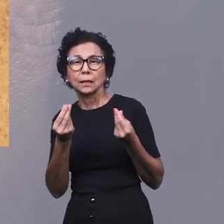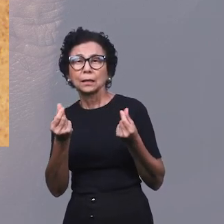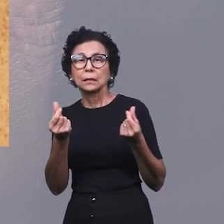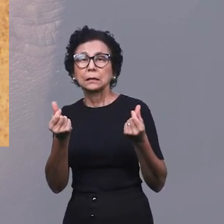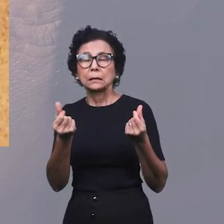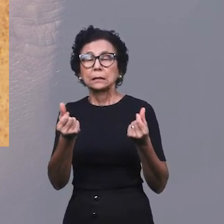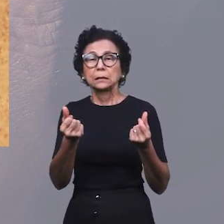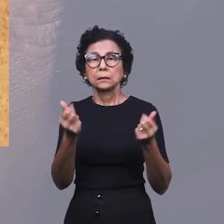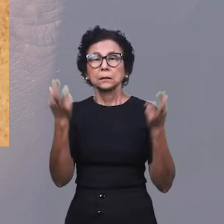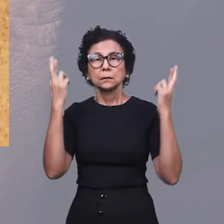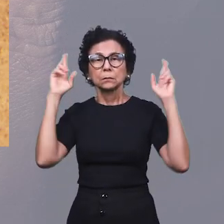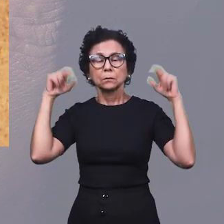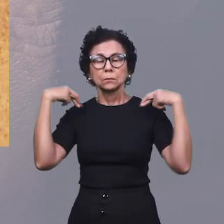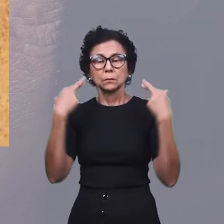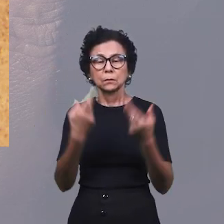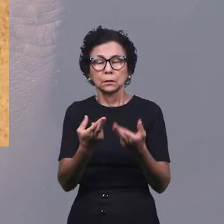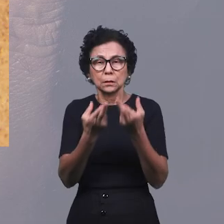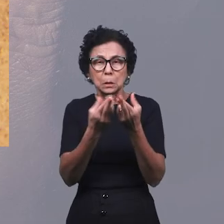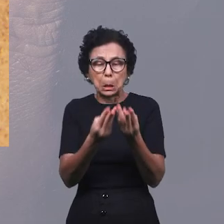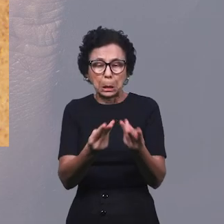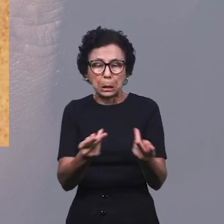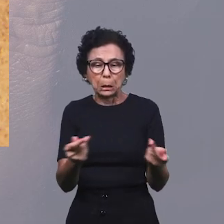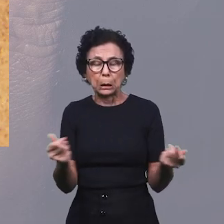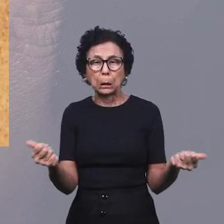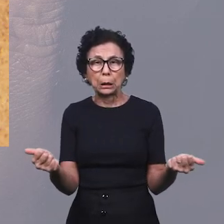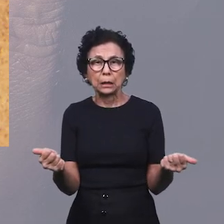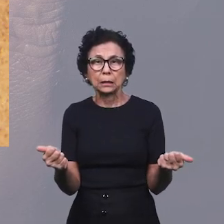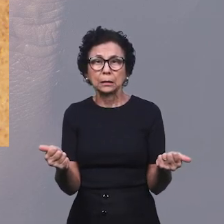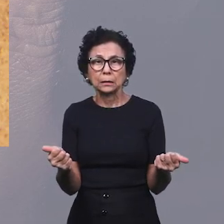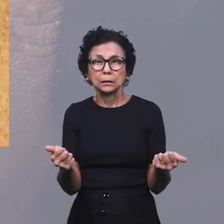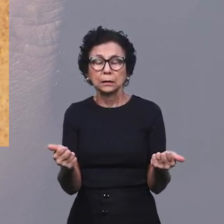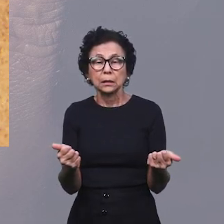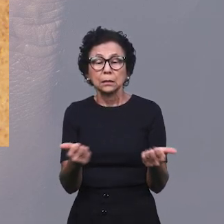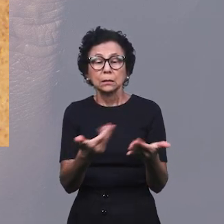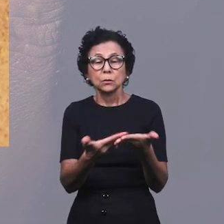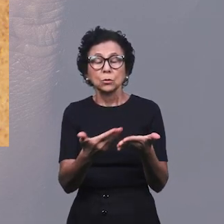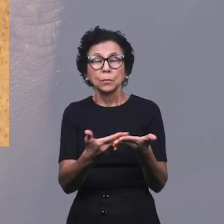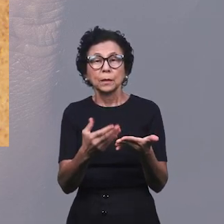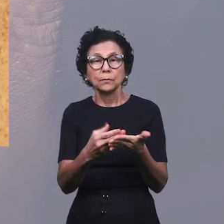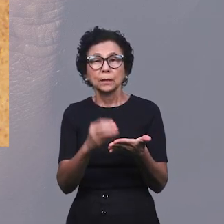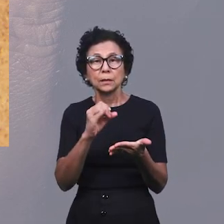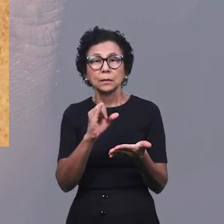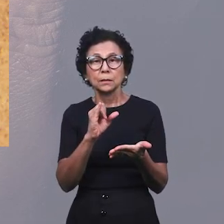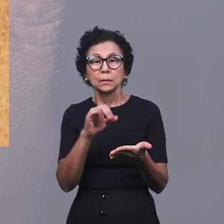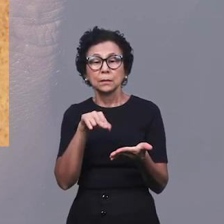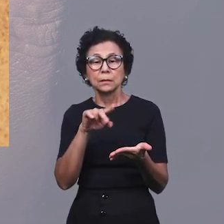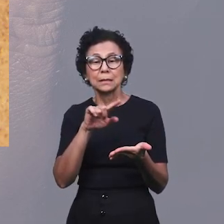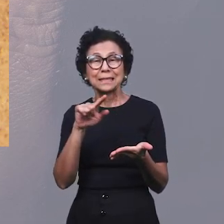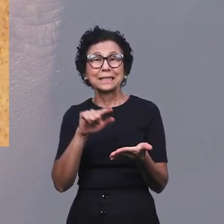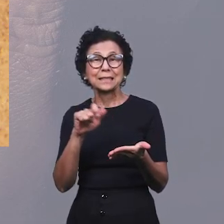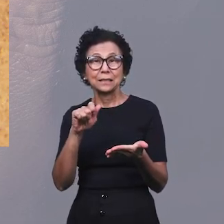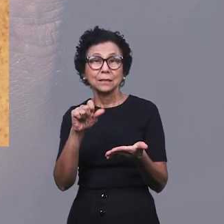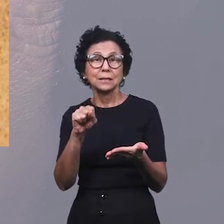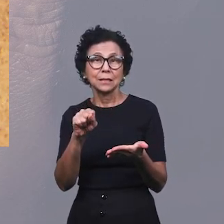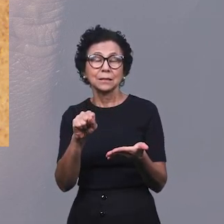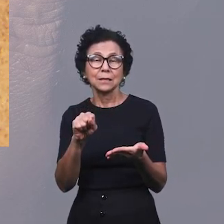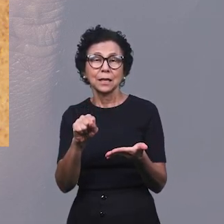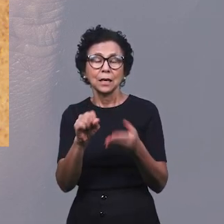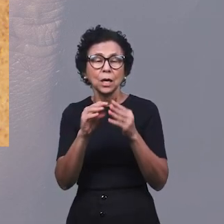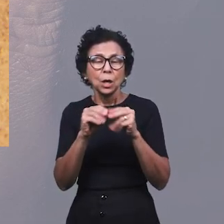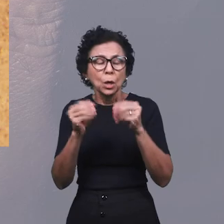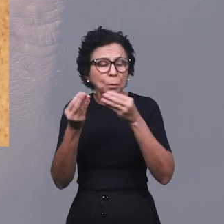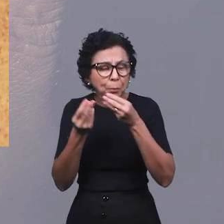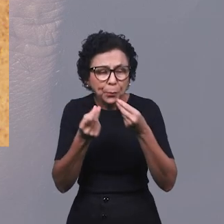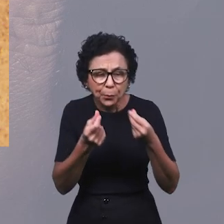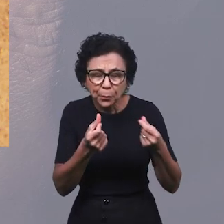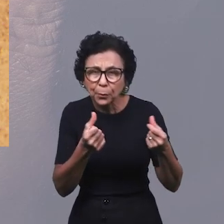né? E não podiam essas cinzas serem eliminadas de qualquer maneira. havia uma orientação também para a forma